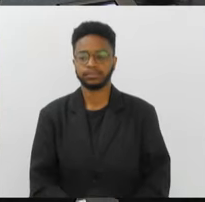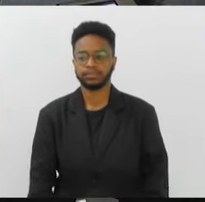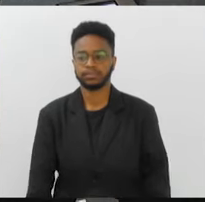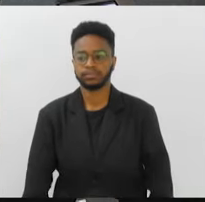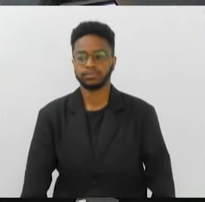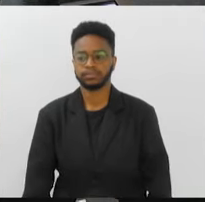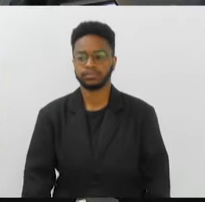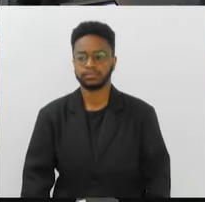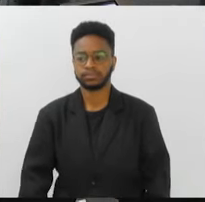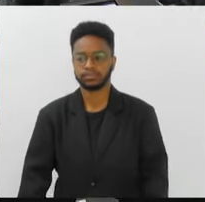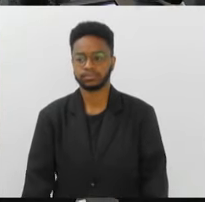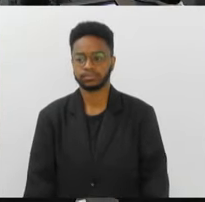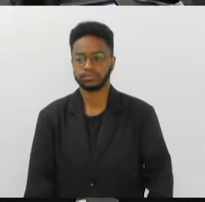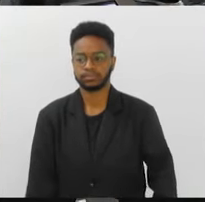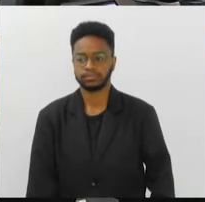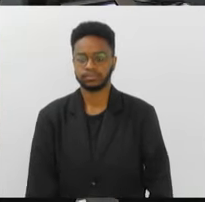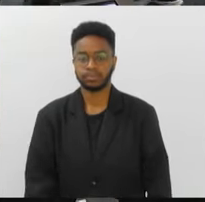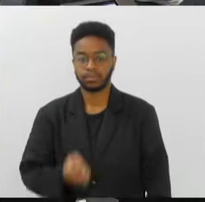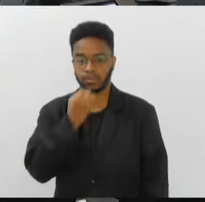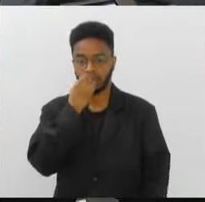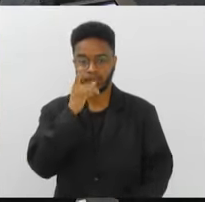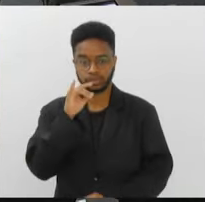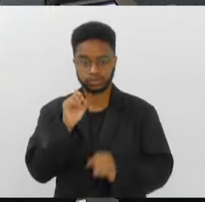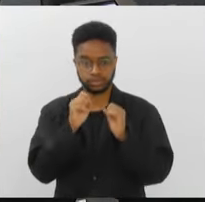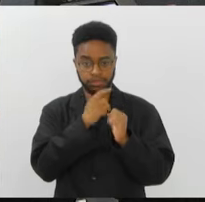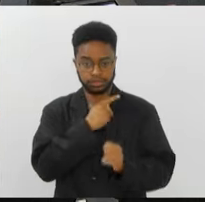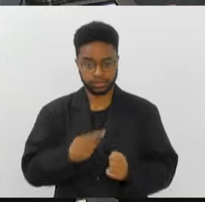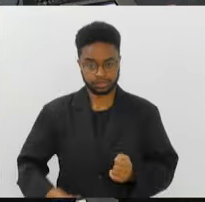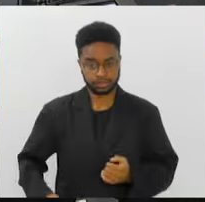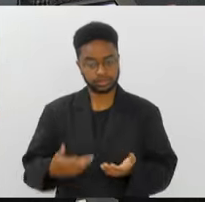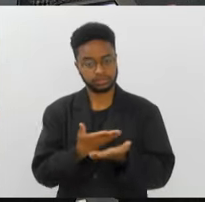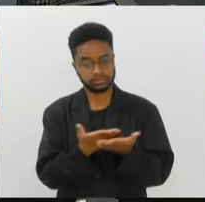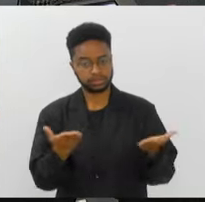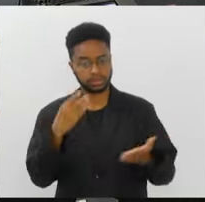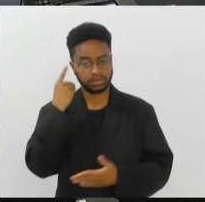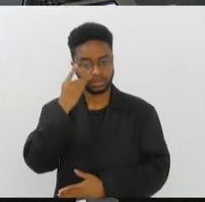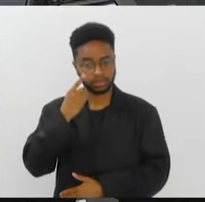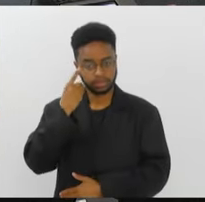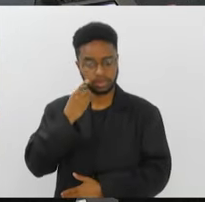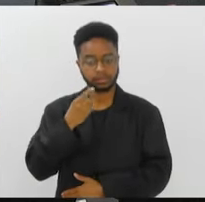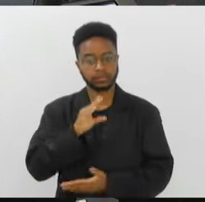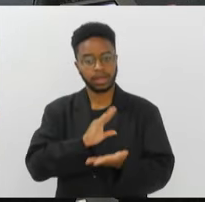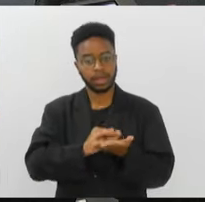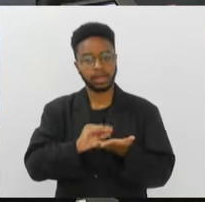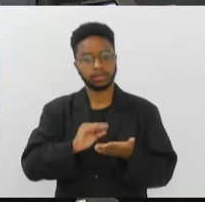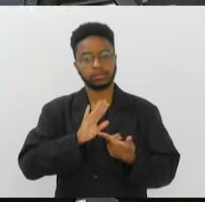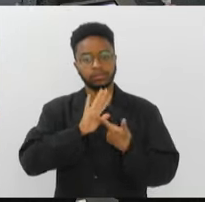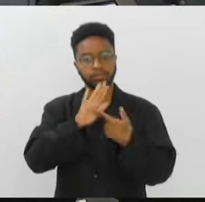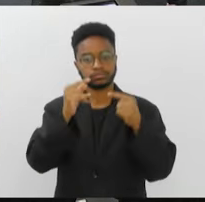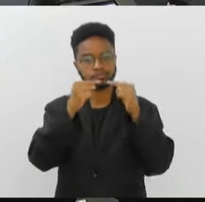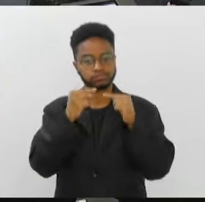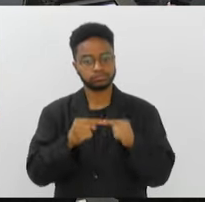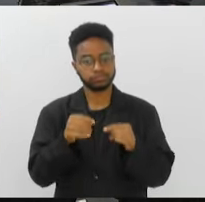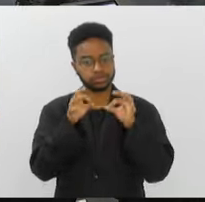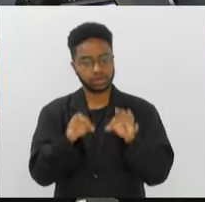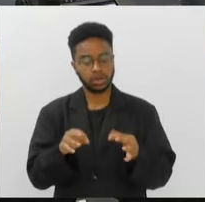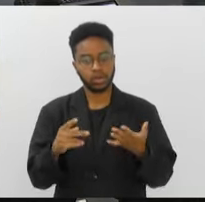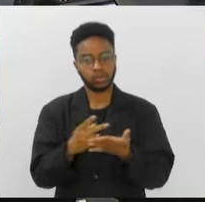Senhor presidente, bom dia, demais deputados, deputadas. A ata reflete com exatidão o ocorrido